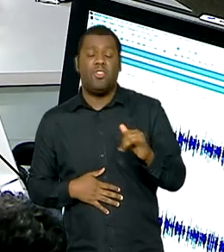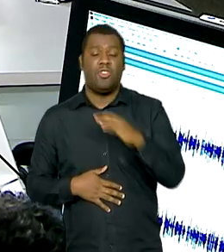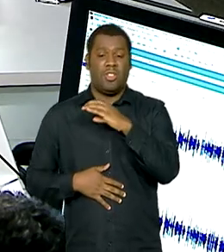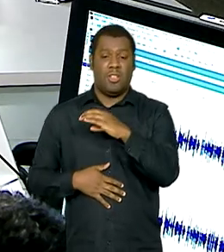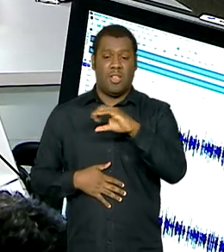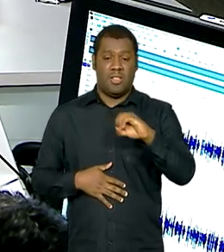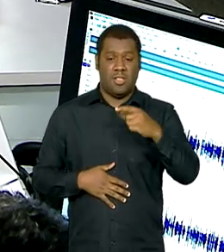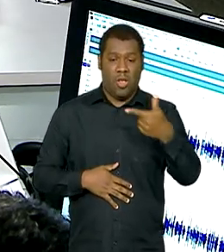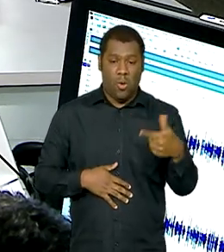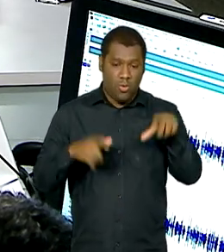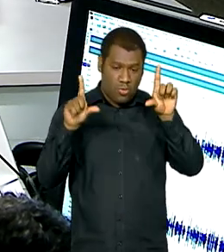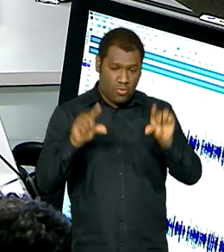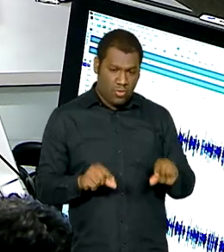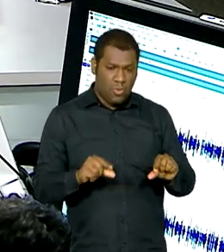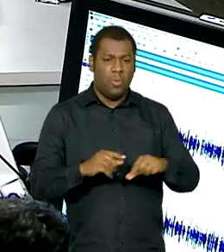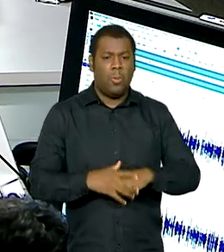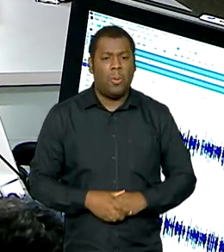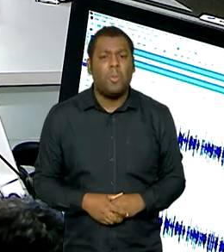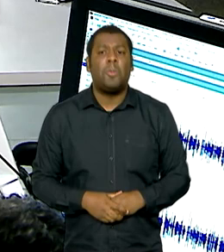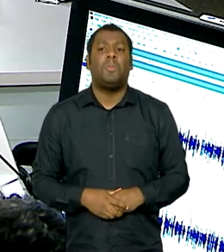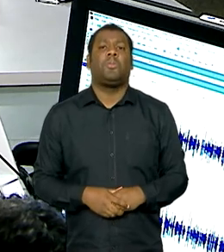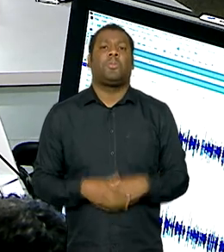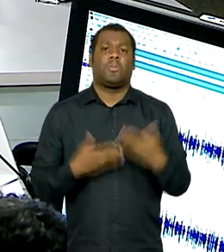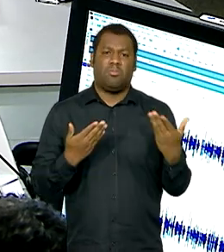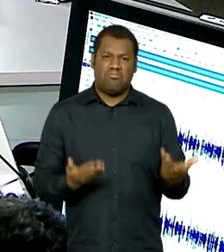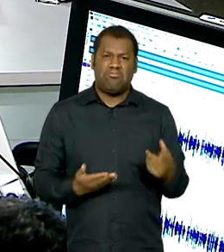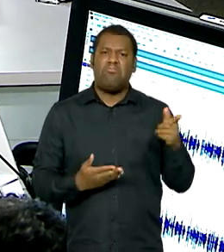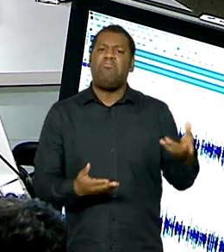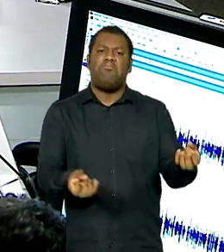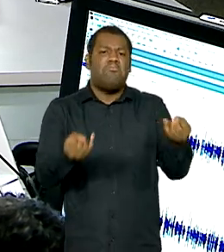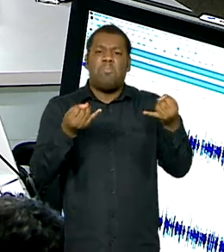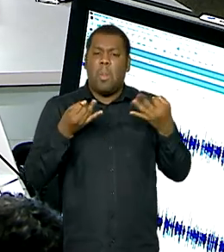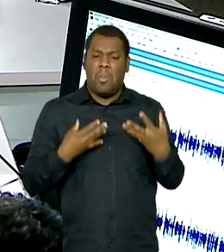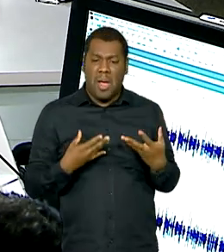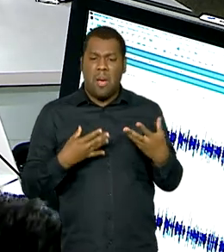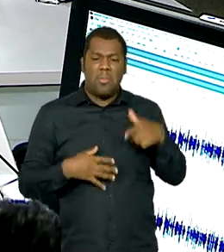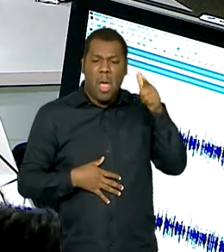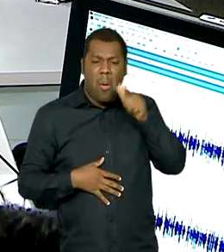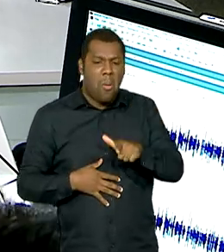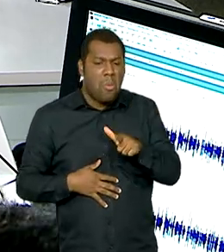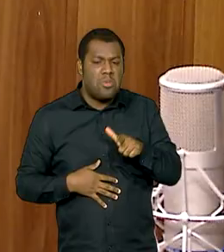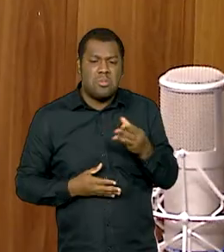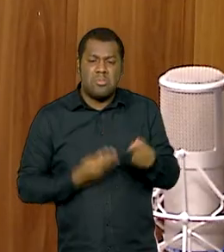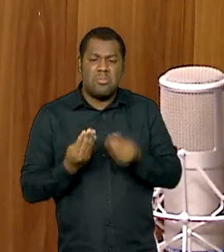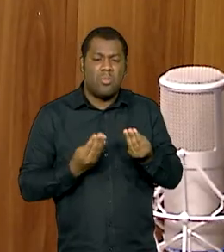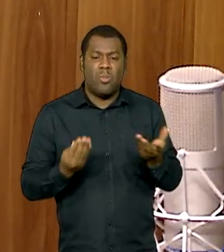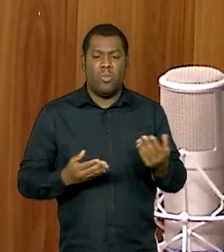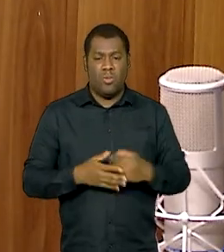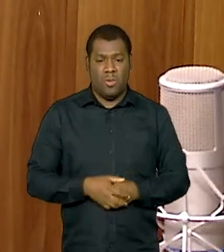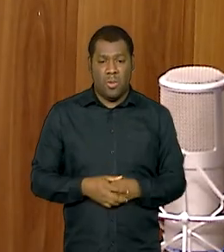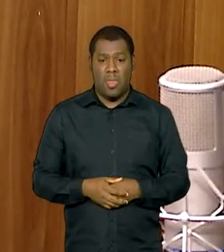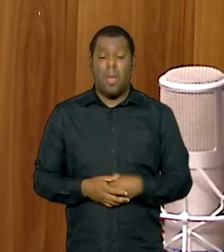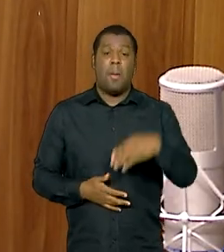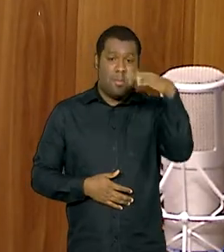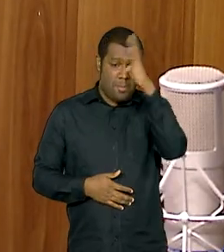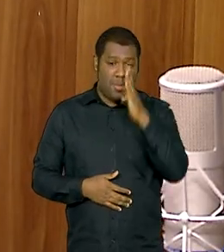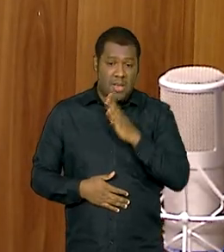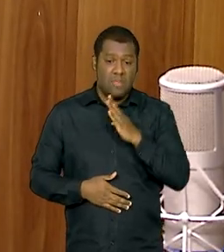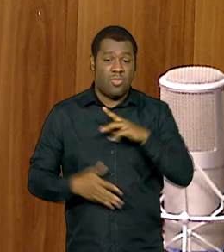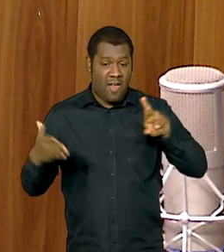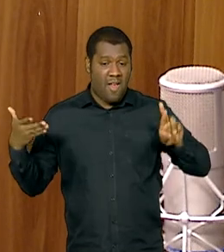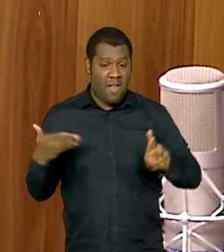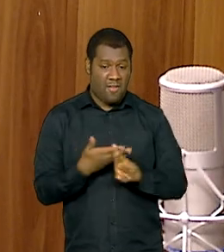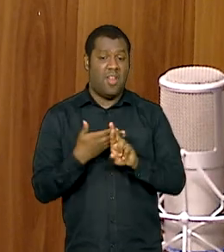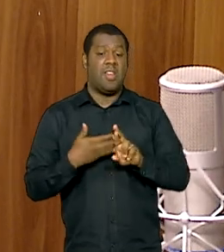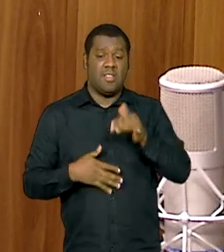emissão de gás carbônico o senhor pode contar pra gente como é que a gente conseguiu isso como é que isso foi feito já é o grande líder